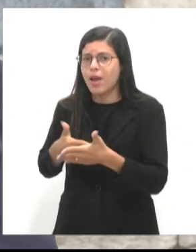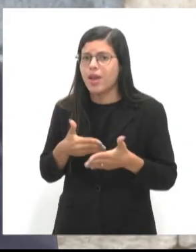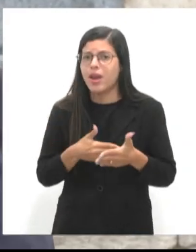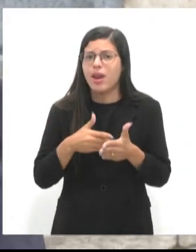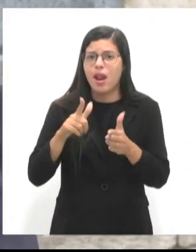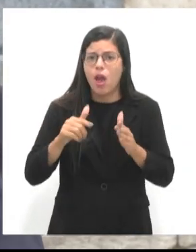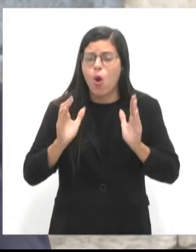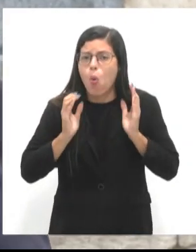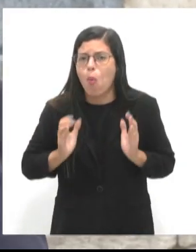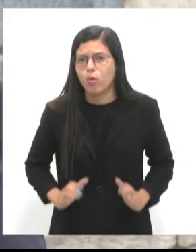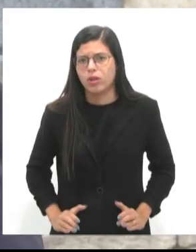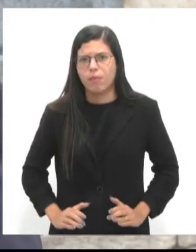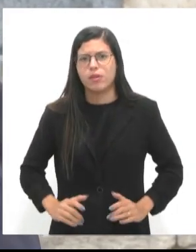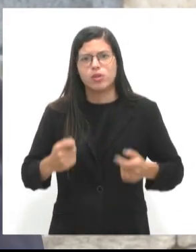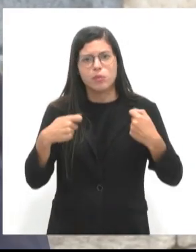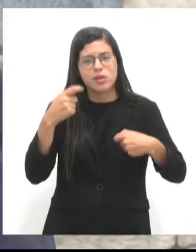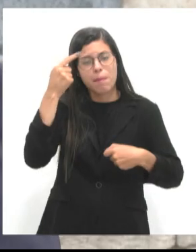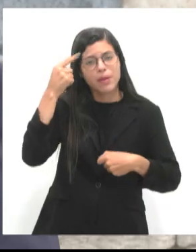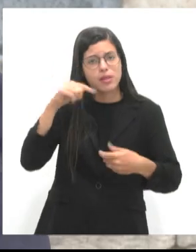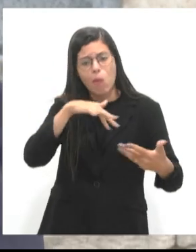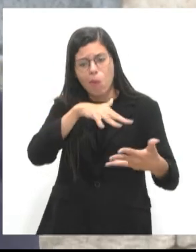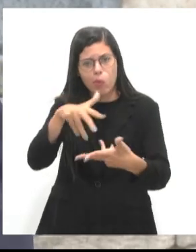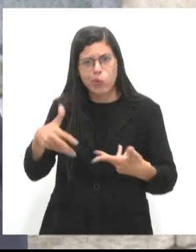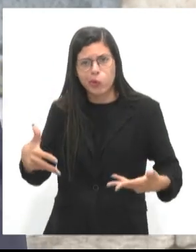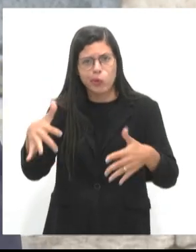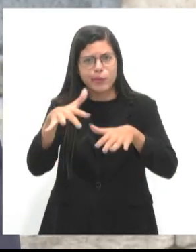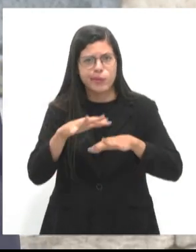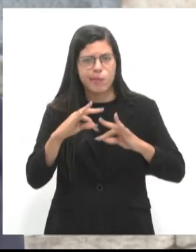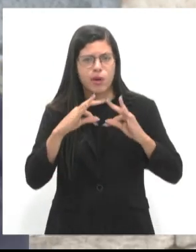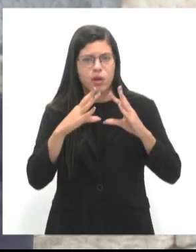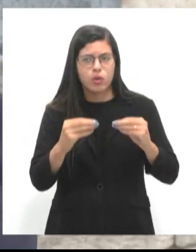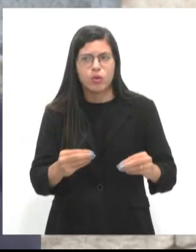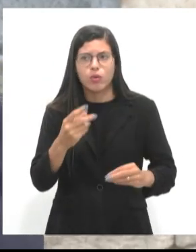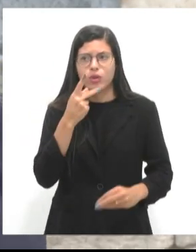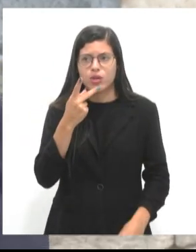mundo precisa ser inclusivo para todo mundo. Quando a gente fala de